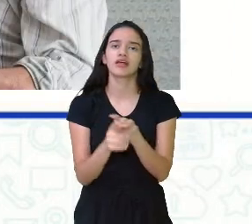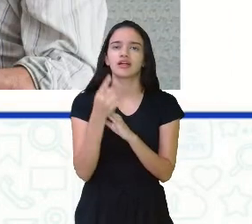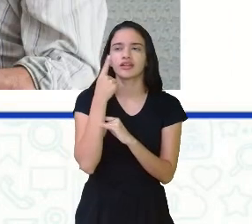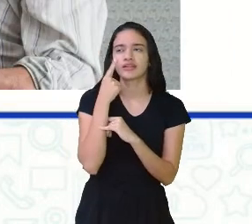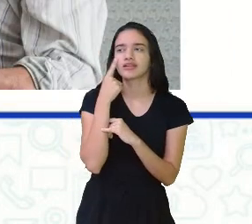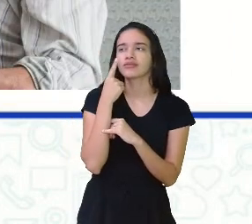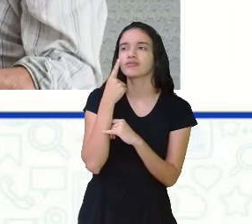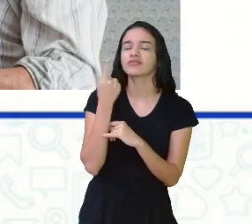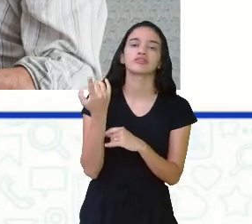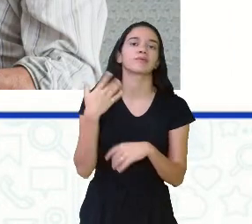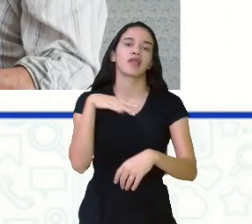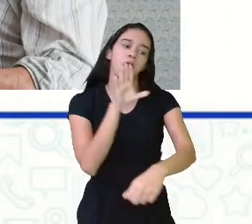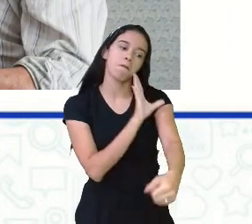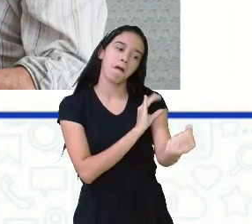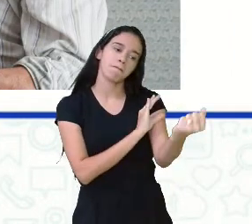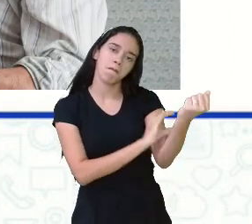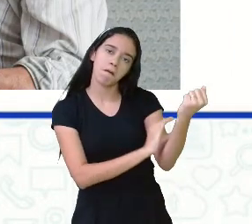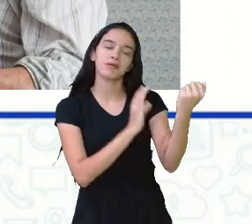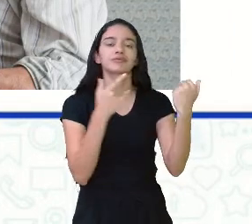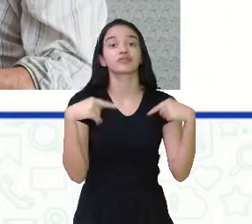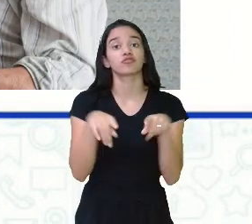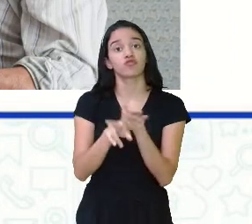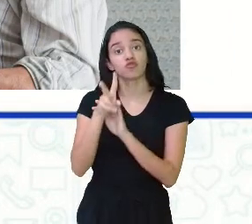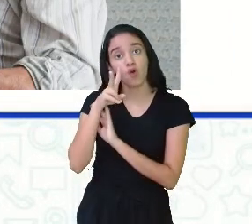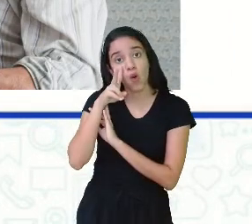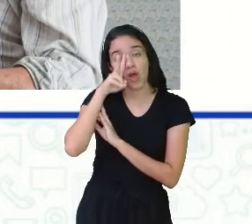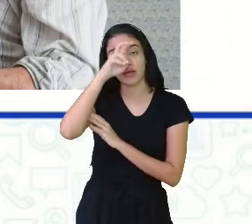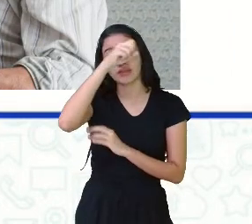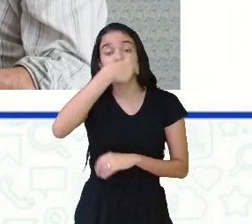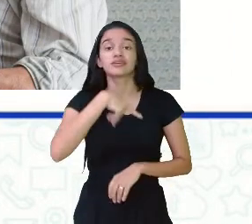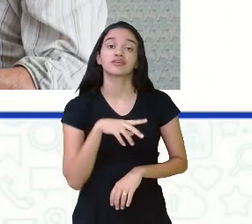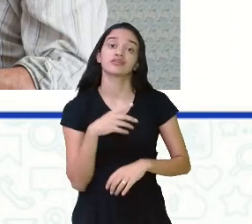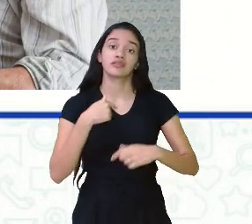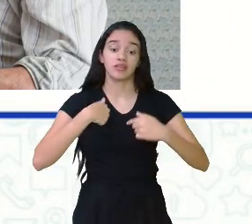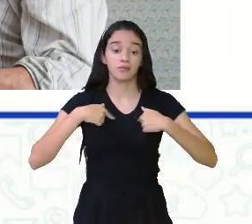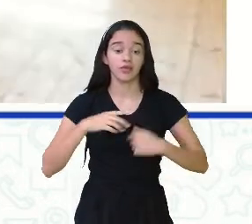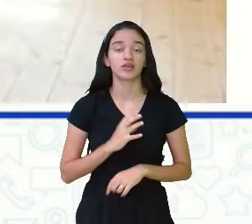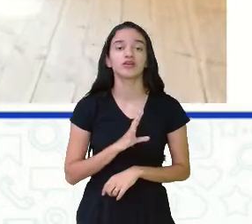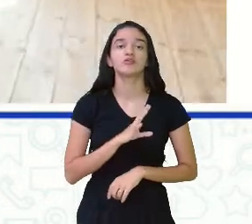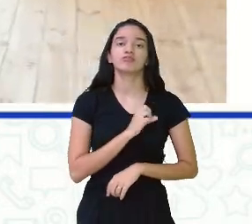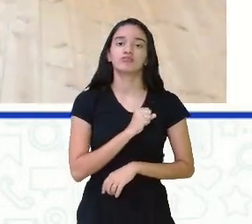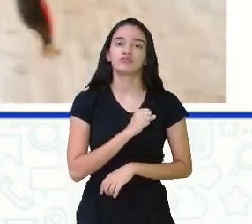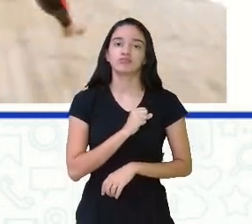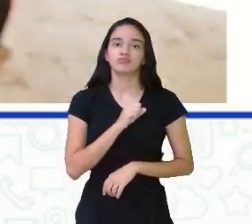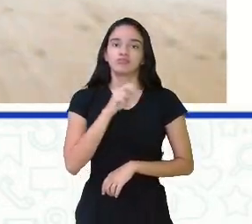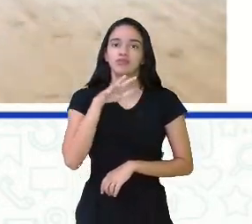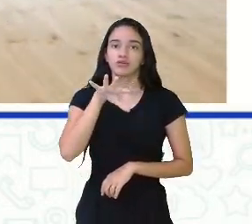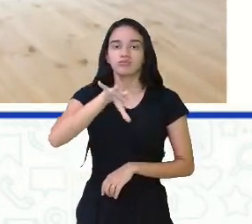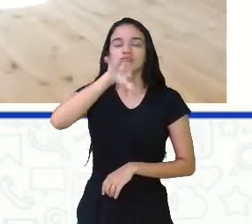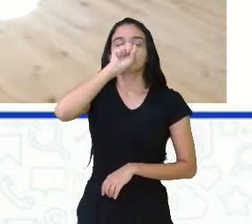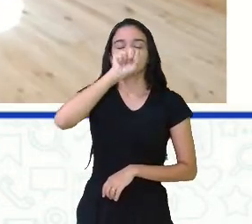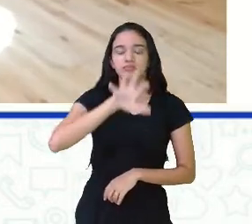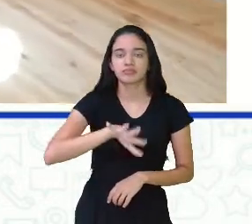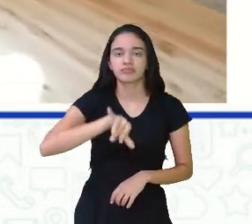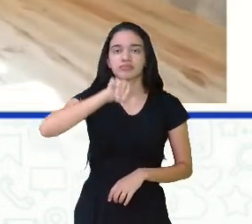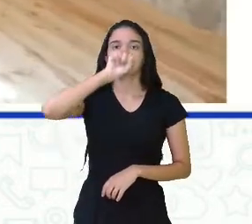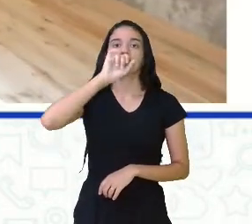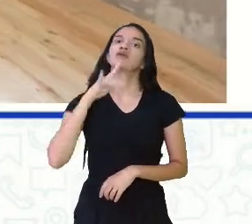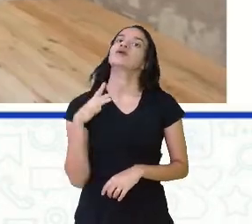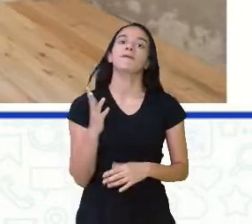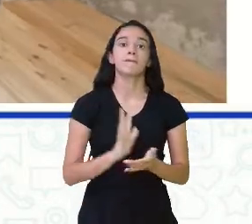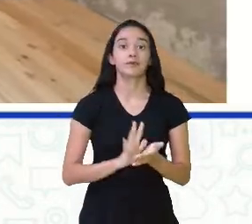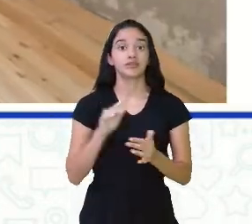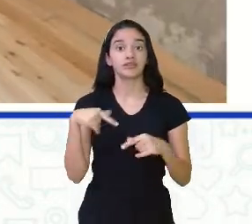para tonificar os músculos, fortalecer o nosso sistema cardiorrespiratório, melhora